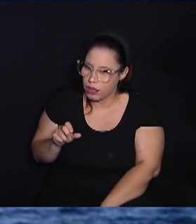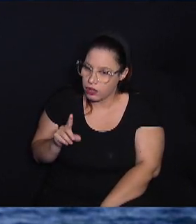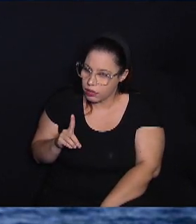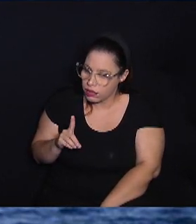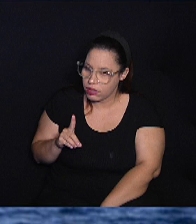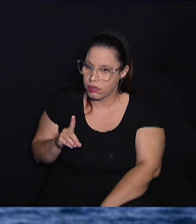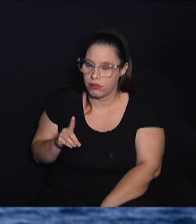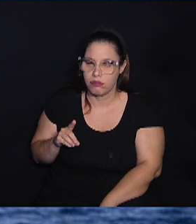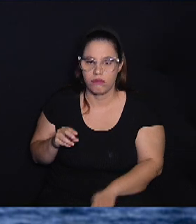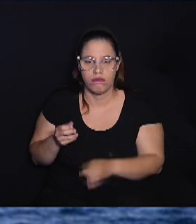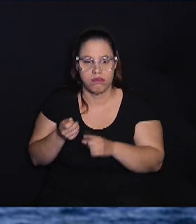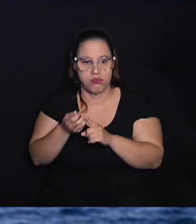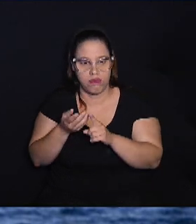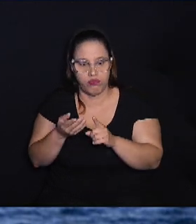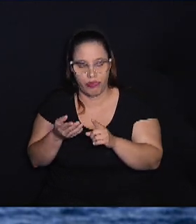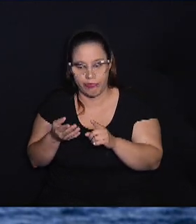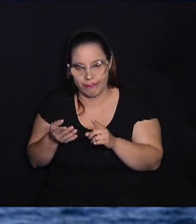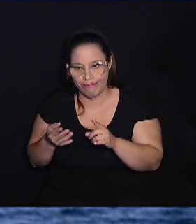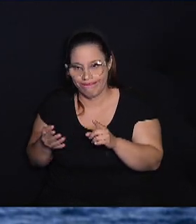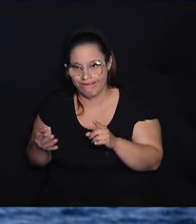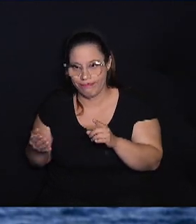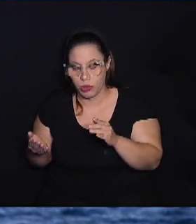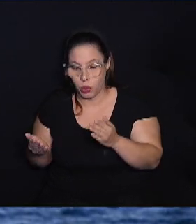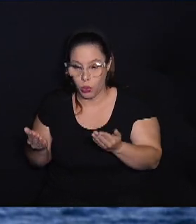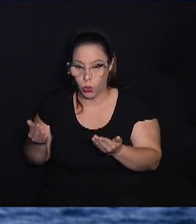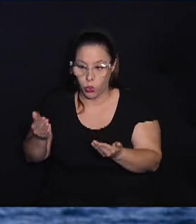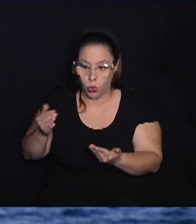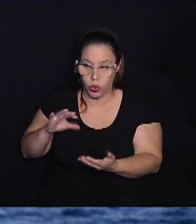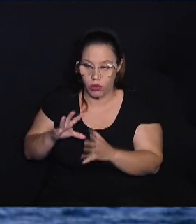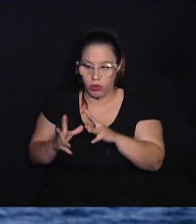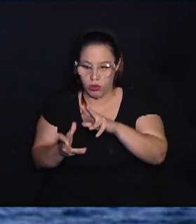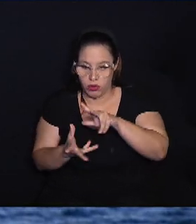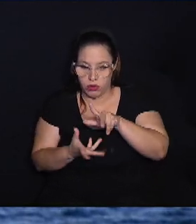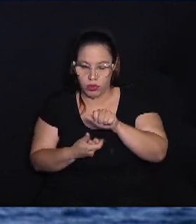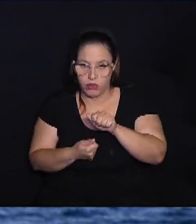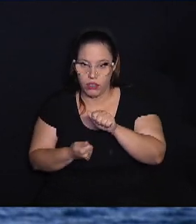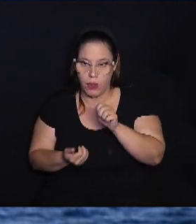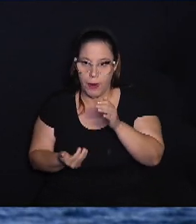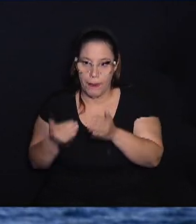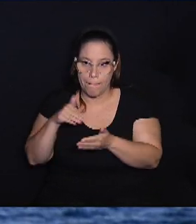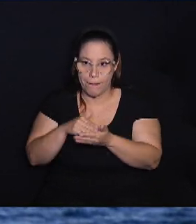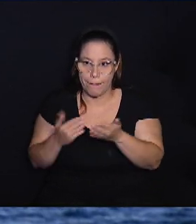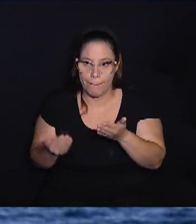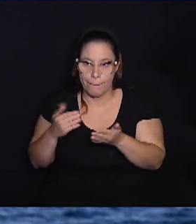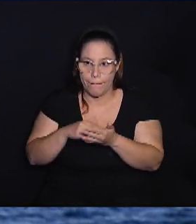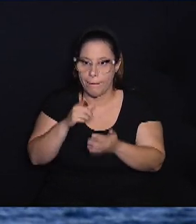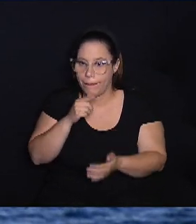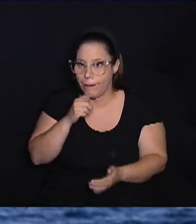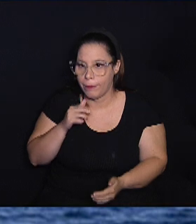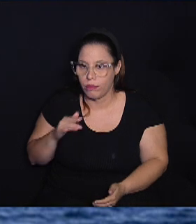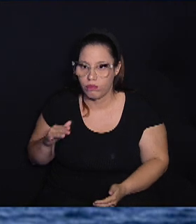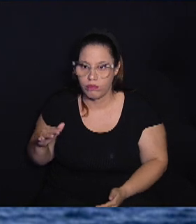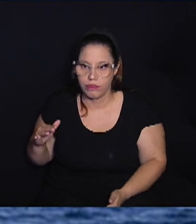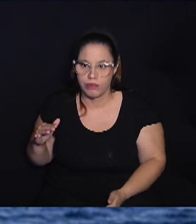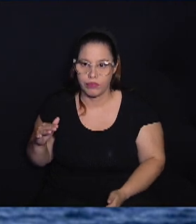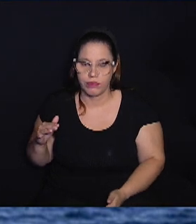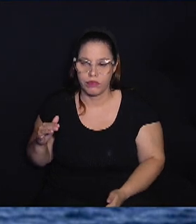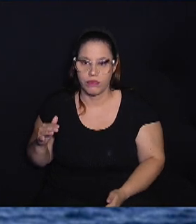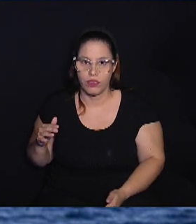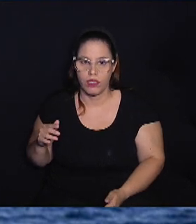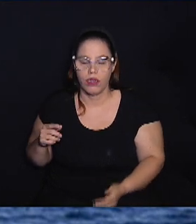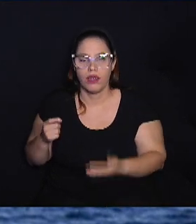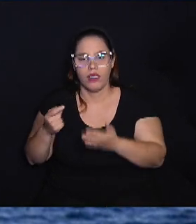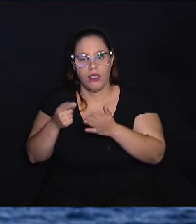derretimento devido à inclinação da Terra, que permite a entrada de mais água do mar. Embora esse tipo de derretimento tenha sido